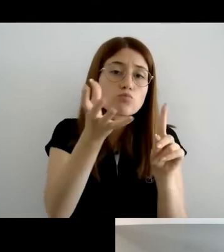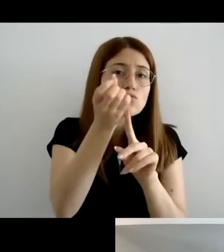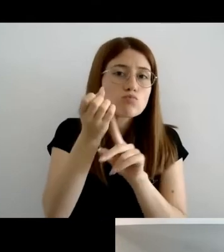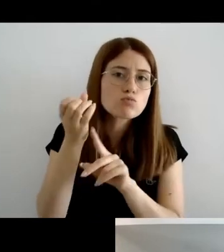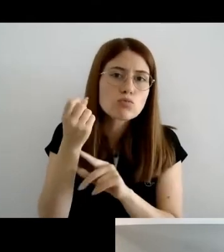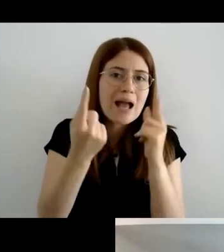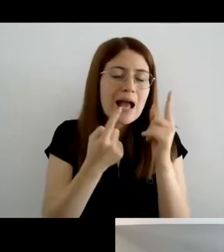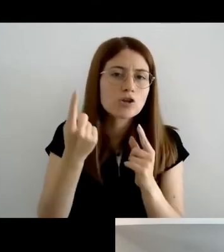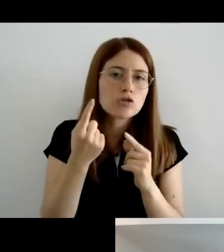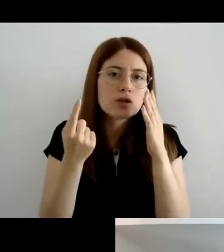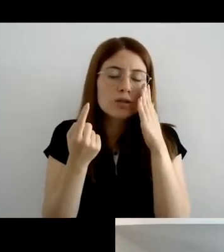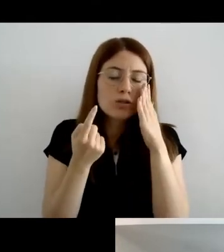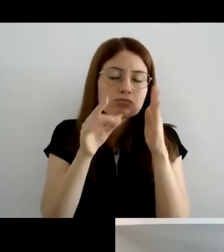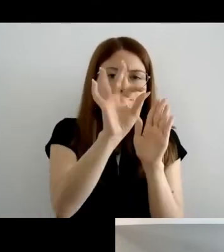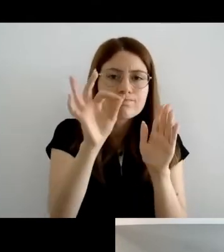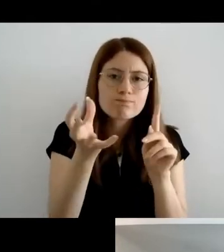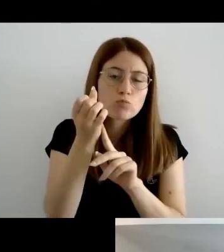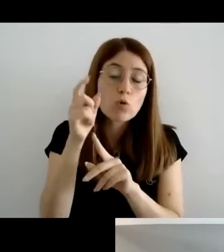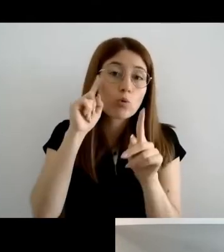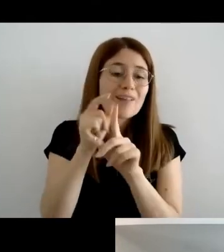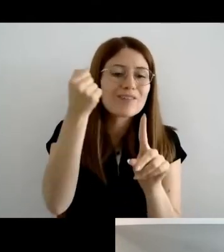como um desafio para o grupo e para as pessoas.